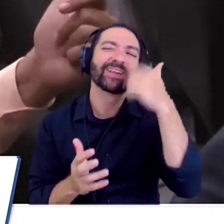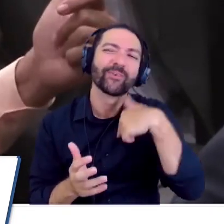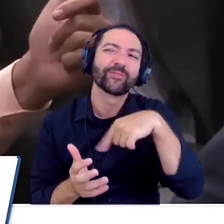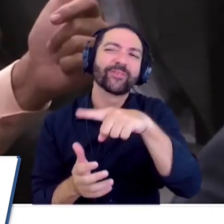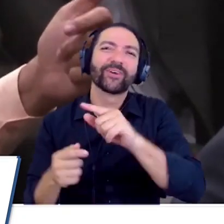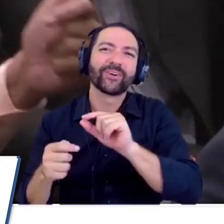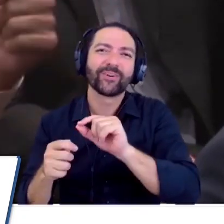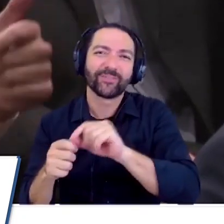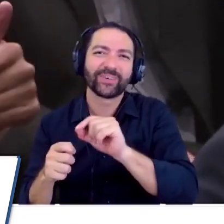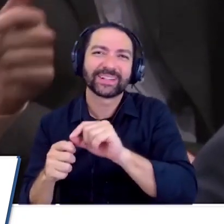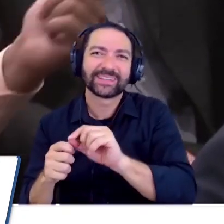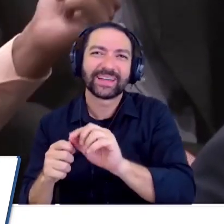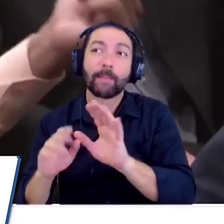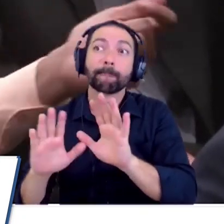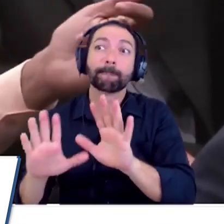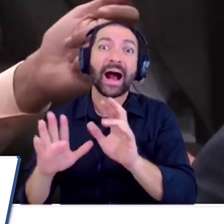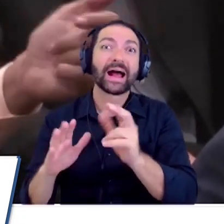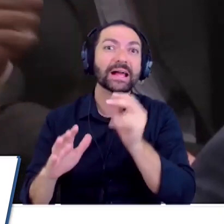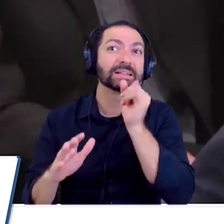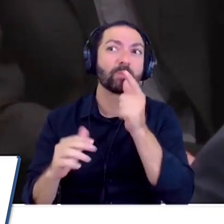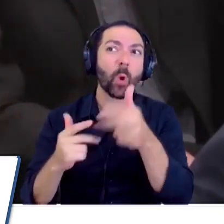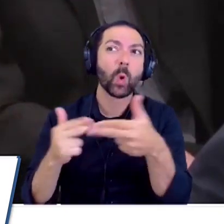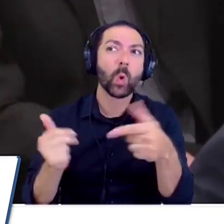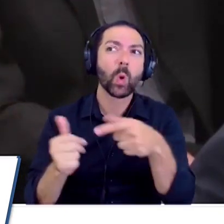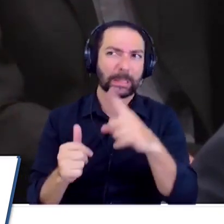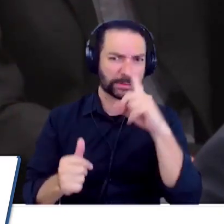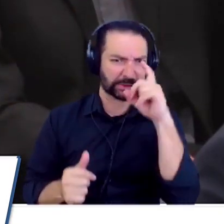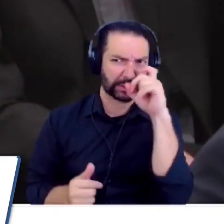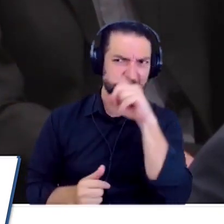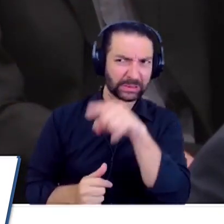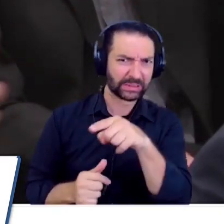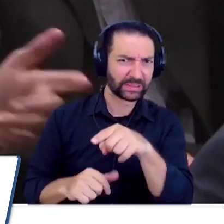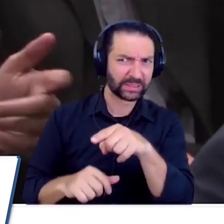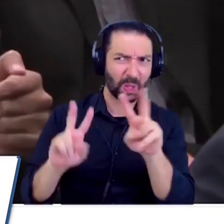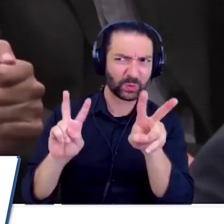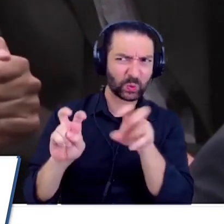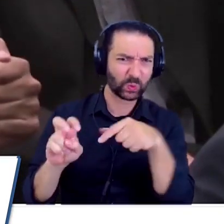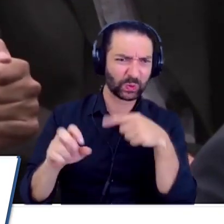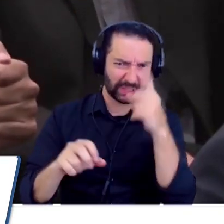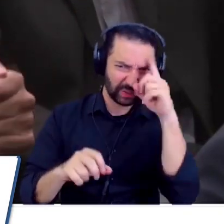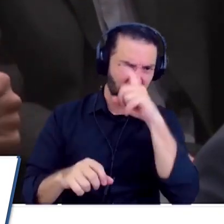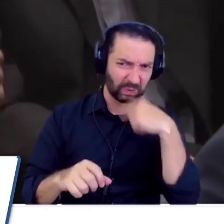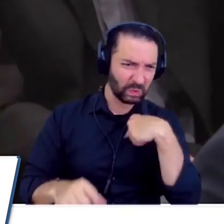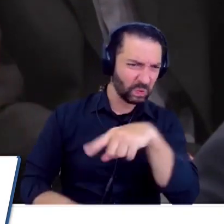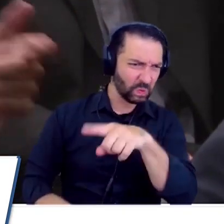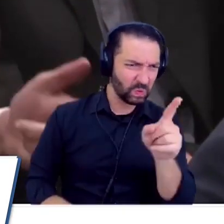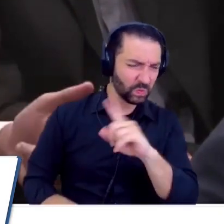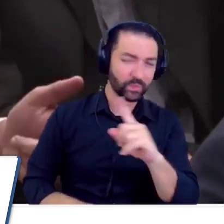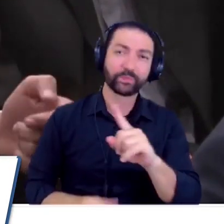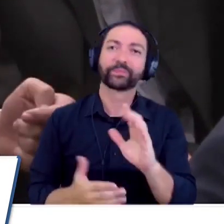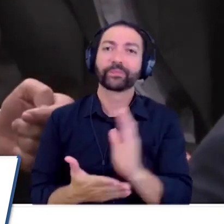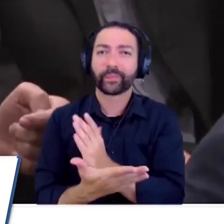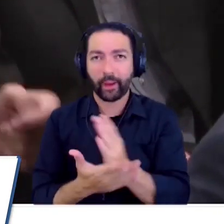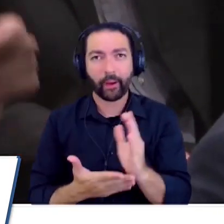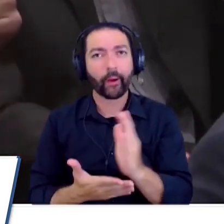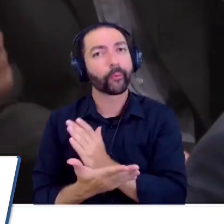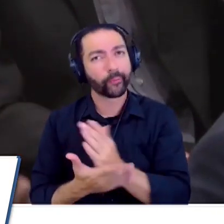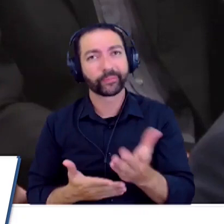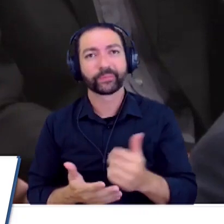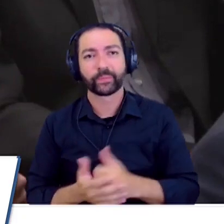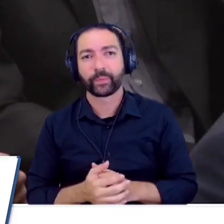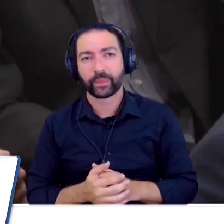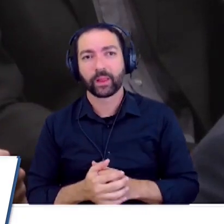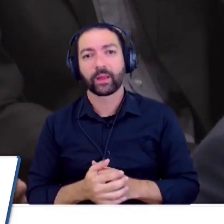tem um mutirão que acontece de catarata em Pedregulho, Ituverava, Patrocínio Paulista,